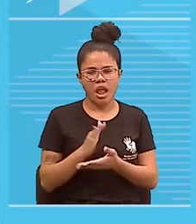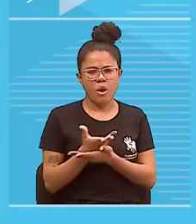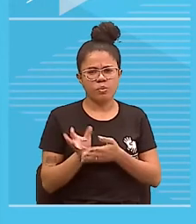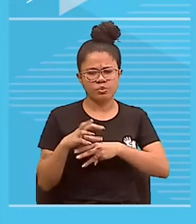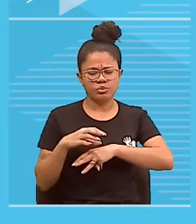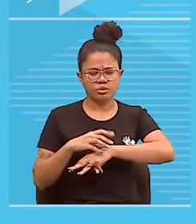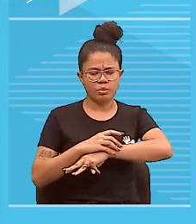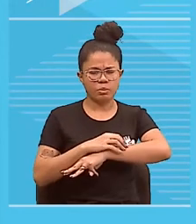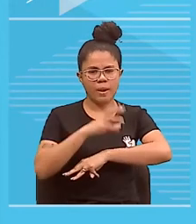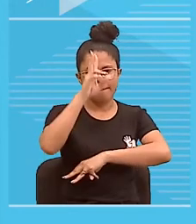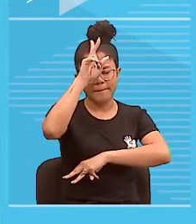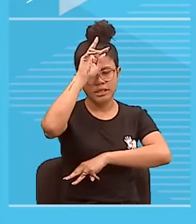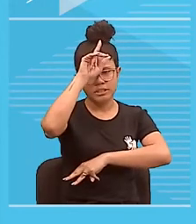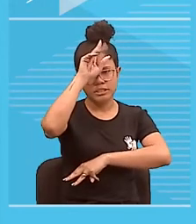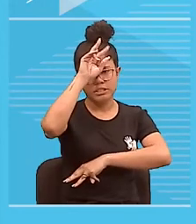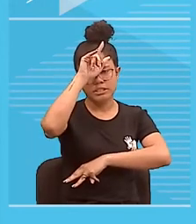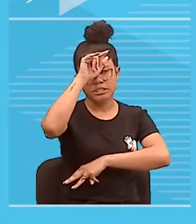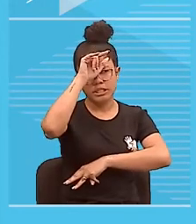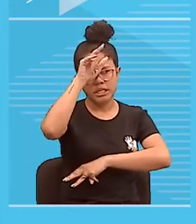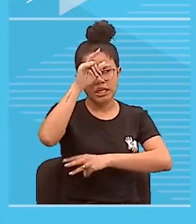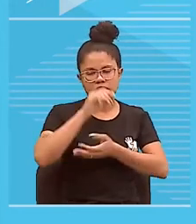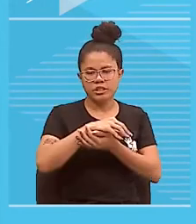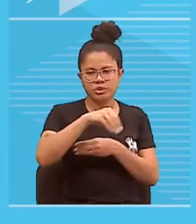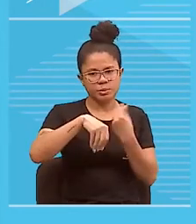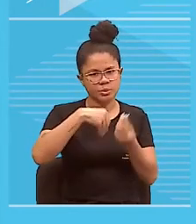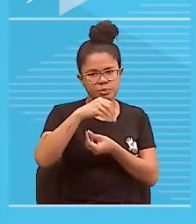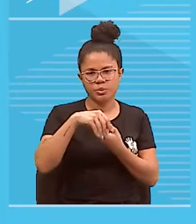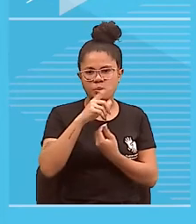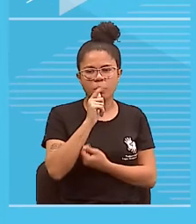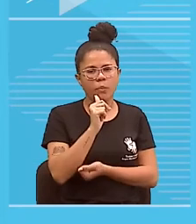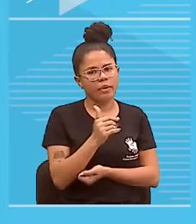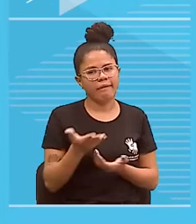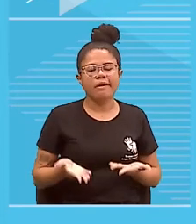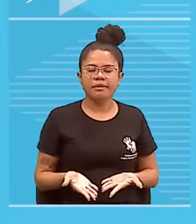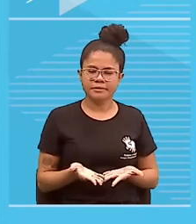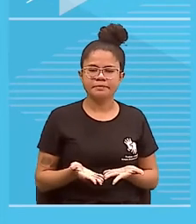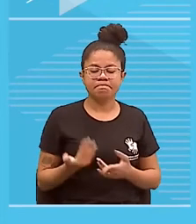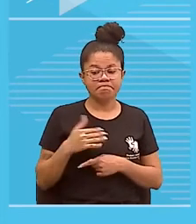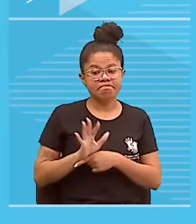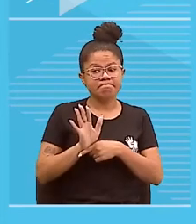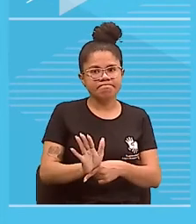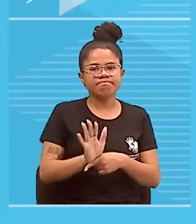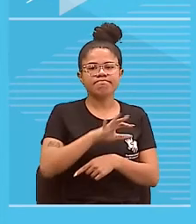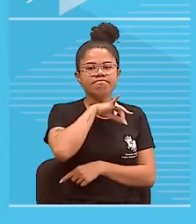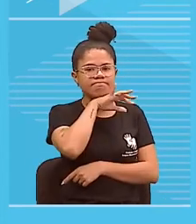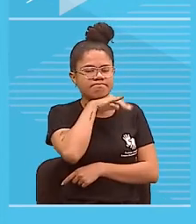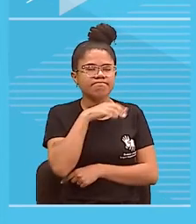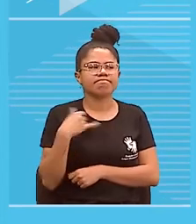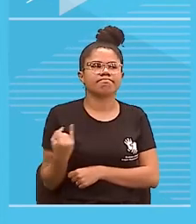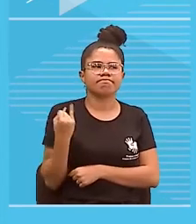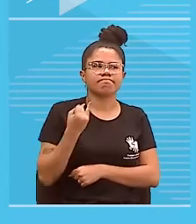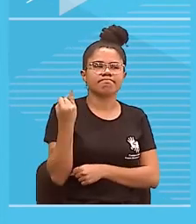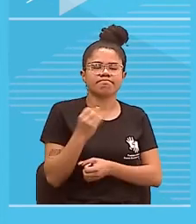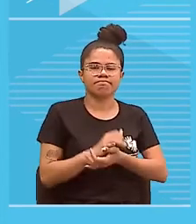besouros actina lá em solo veu e ela dá uma resistência para o animal é isso é importante que